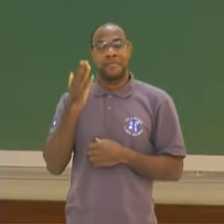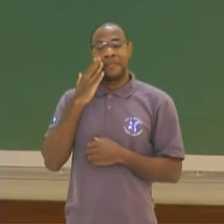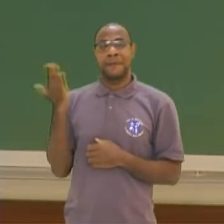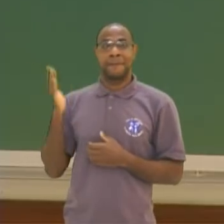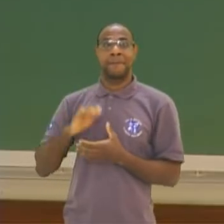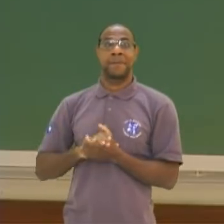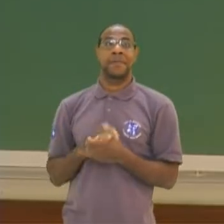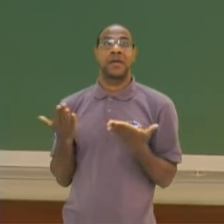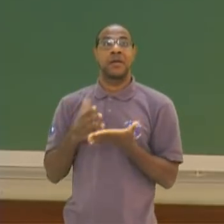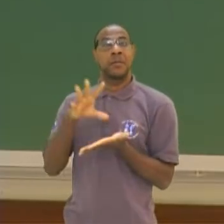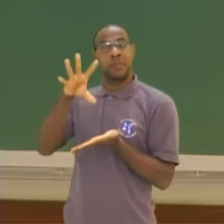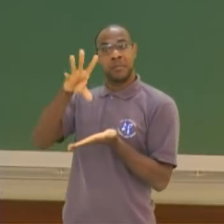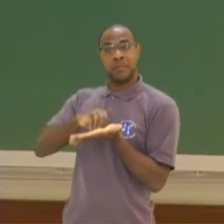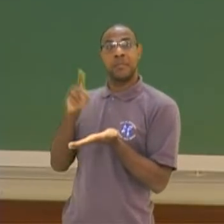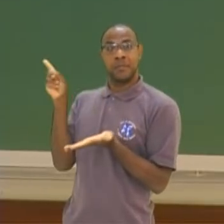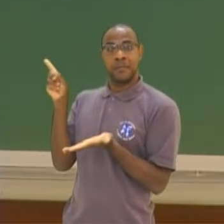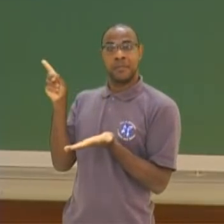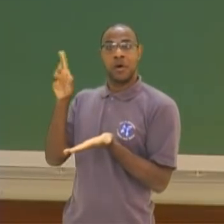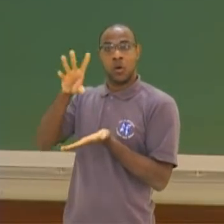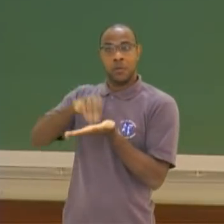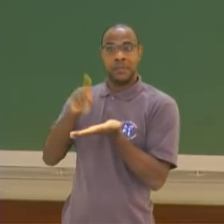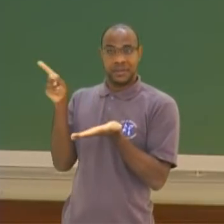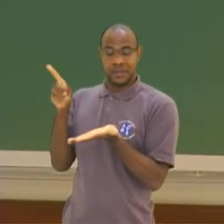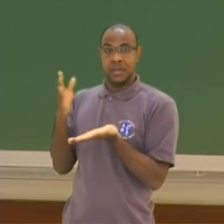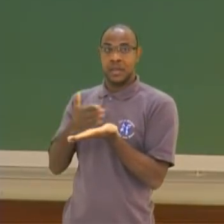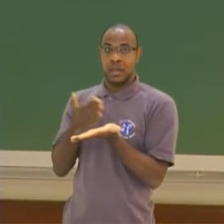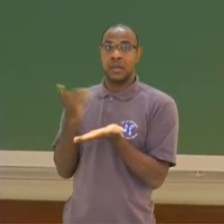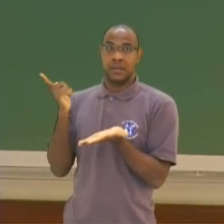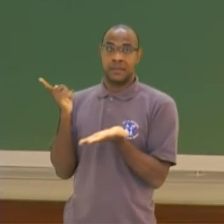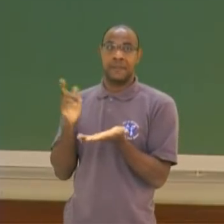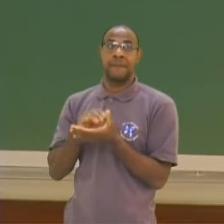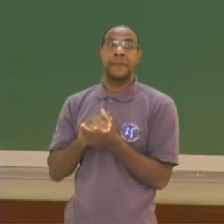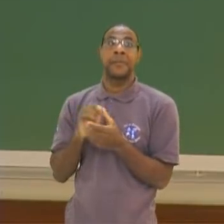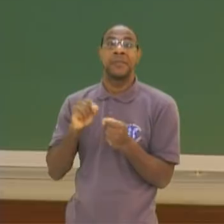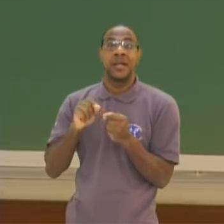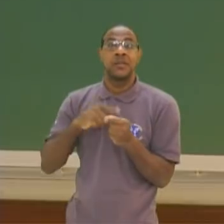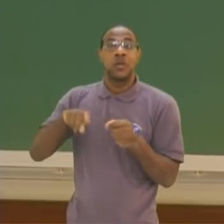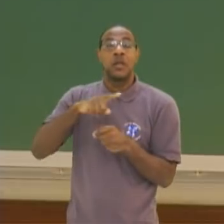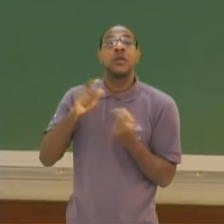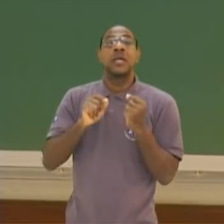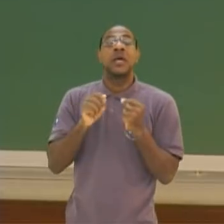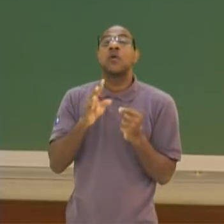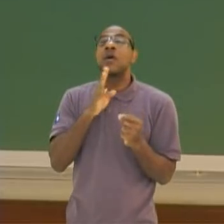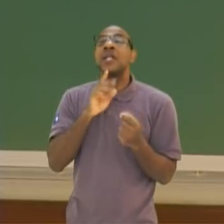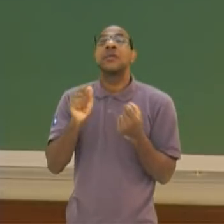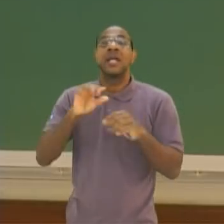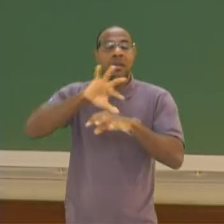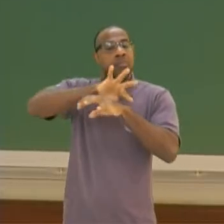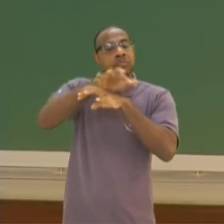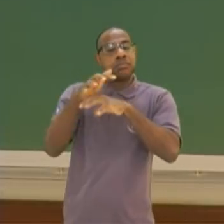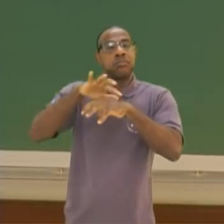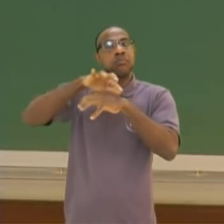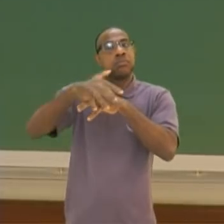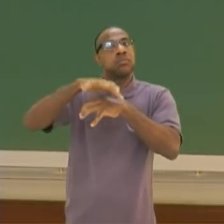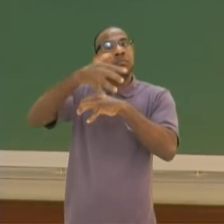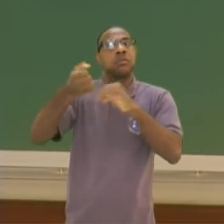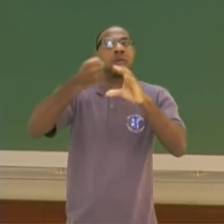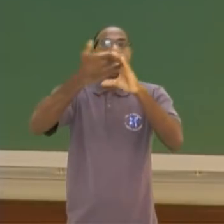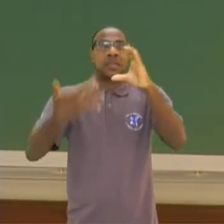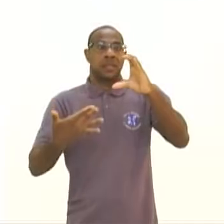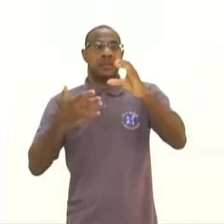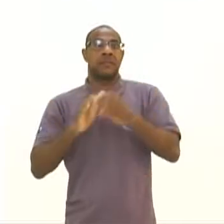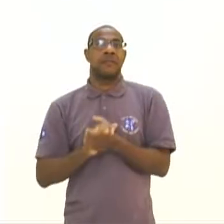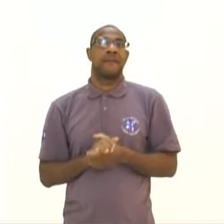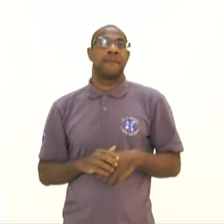anotar a nossa atividade de hoje? Então eu trago para vocês uma atividade para a gente reconhecer as camadas e suas características. Número